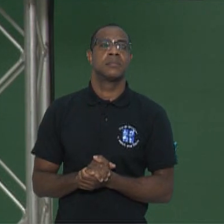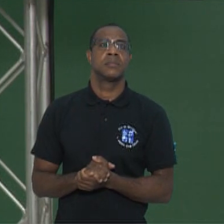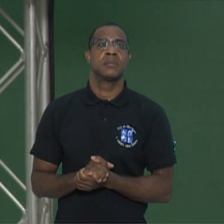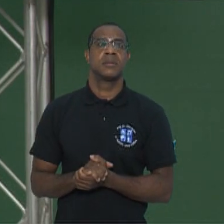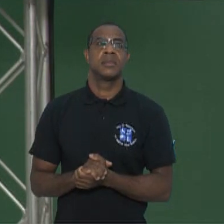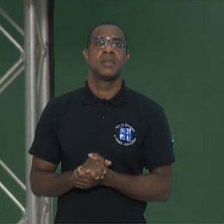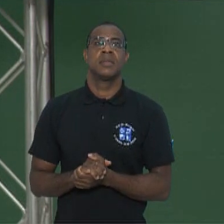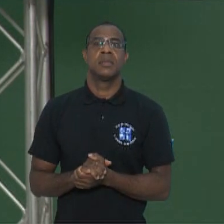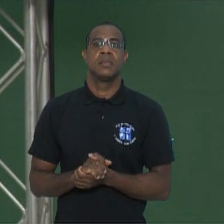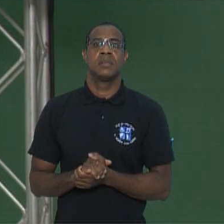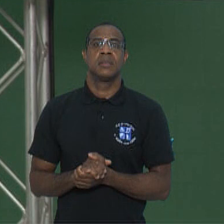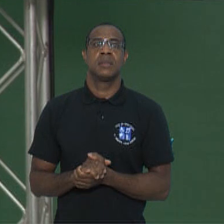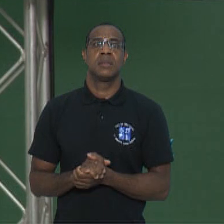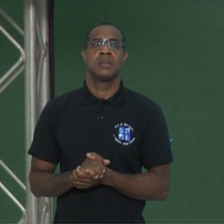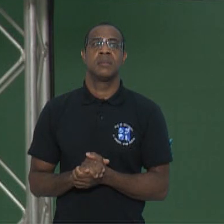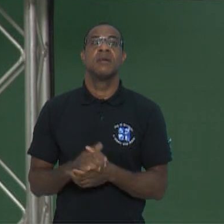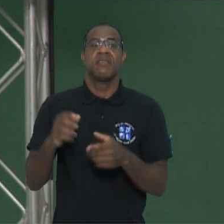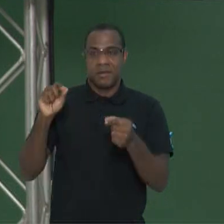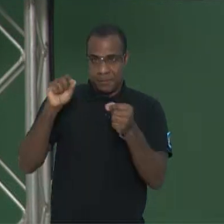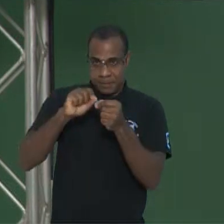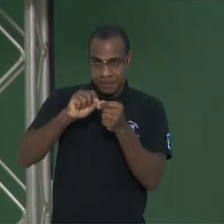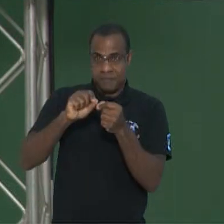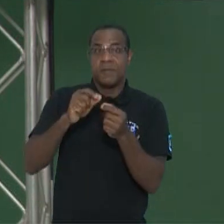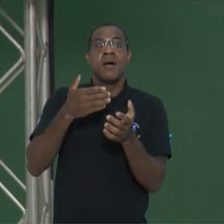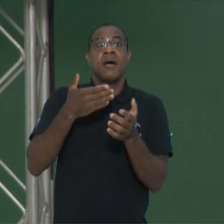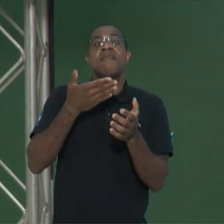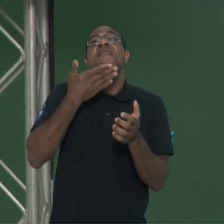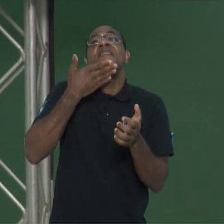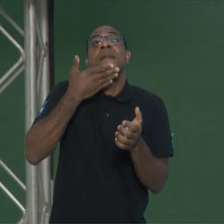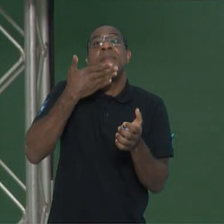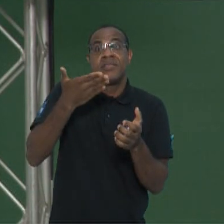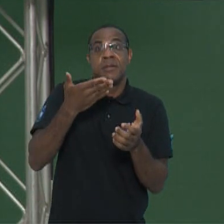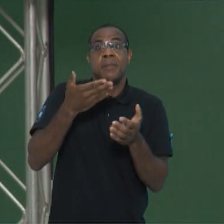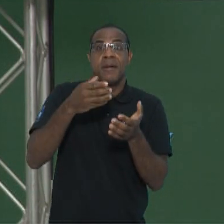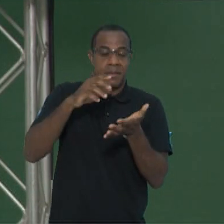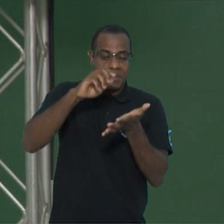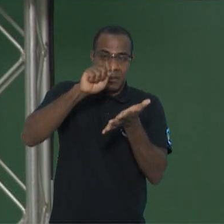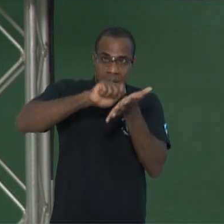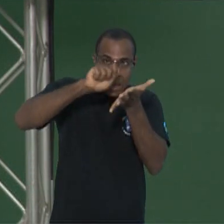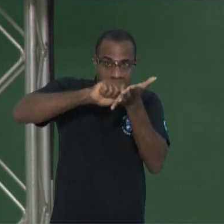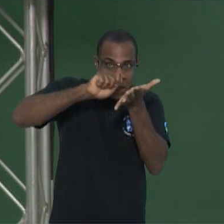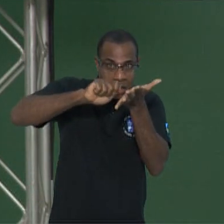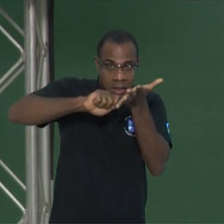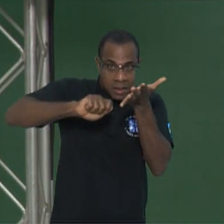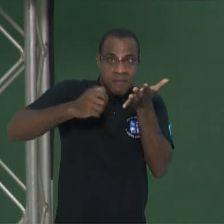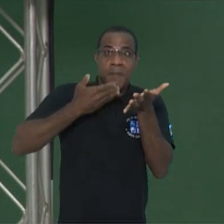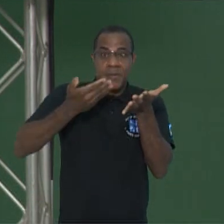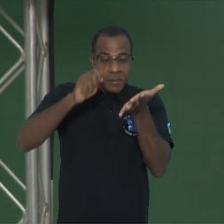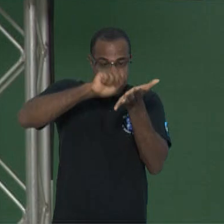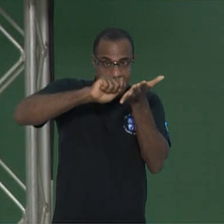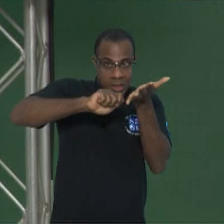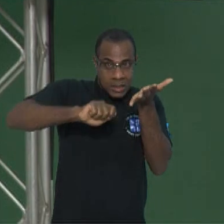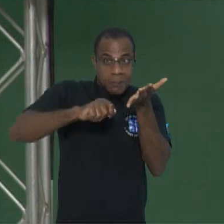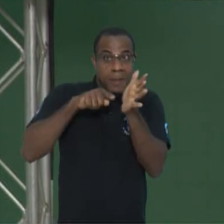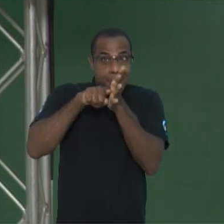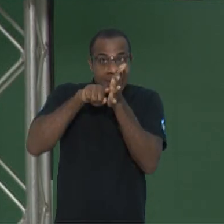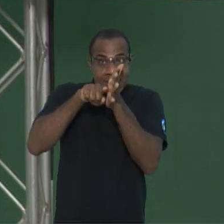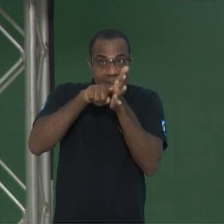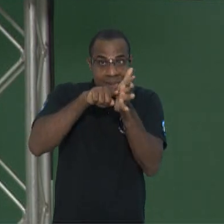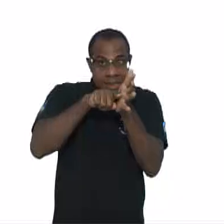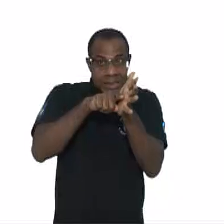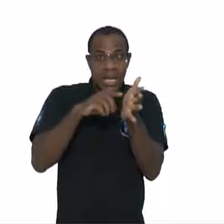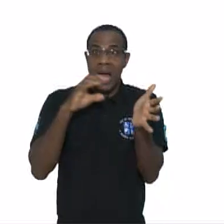trouxe ali, vou pedir que vocês façam anotação no caderno e depois a gente volta para finalizar a aula, de uma pesquisa. Então, vocês vão